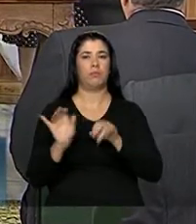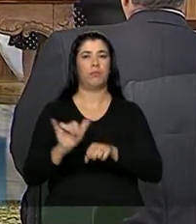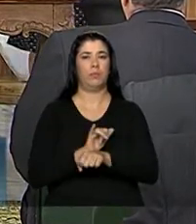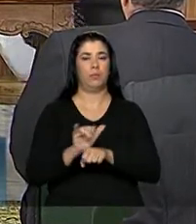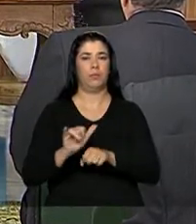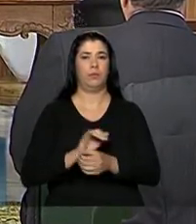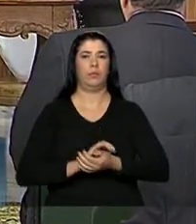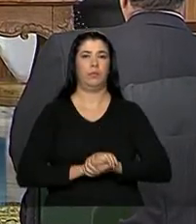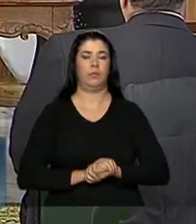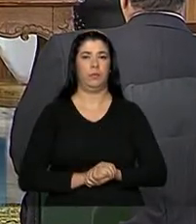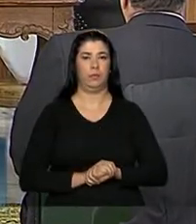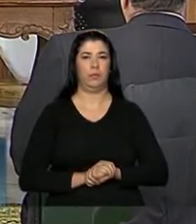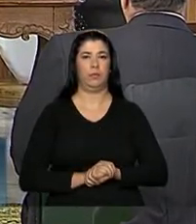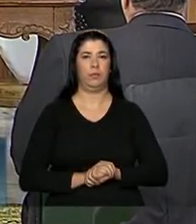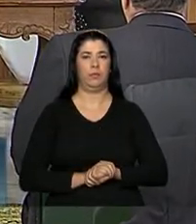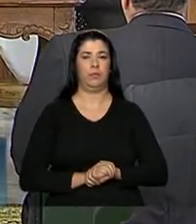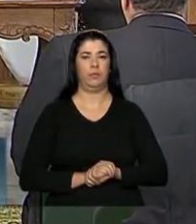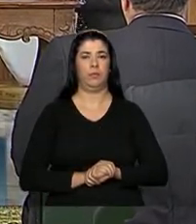infraestrutura.